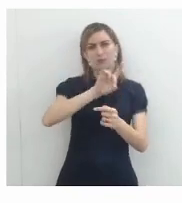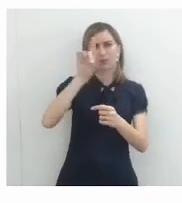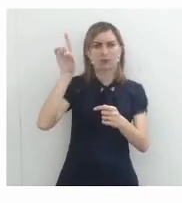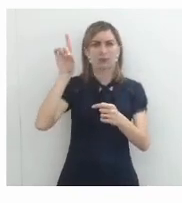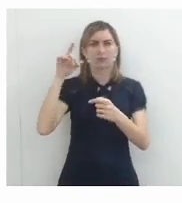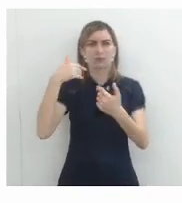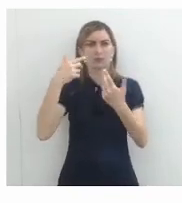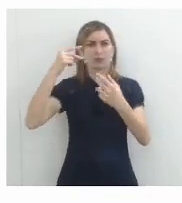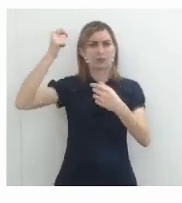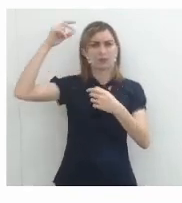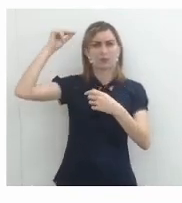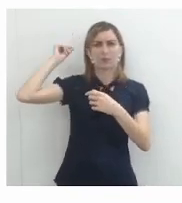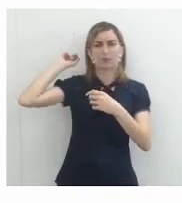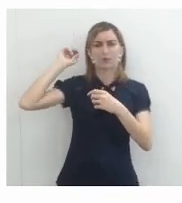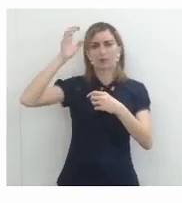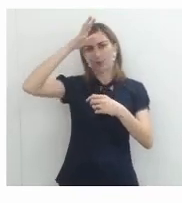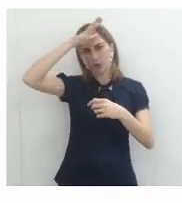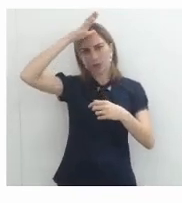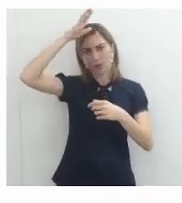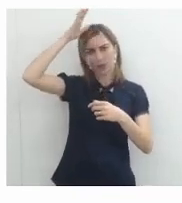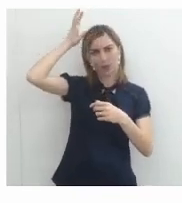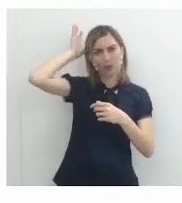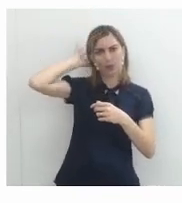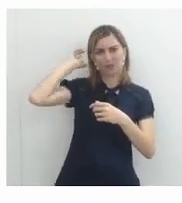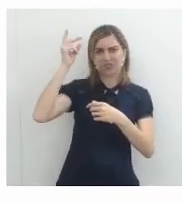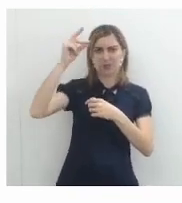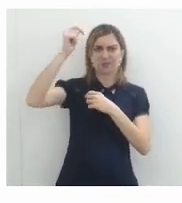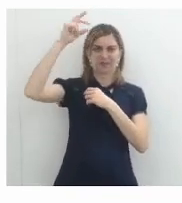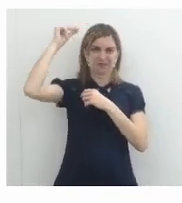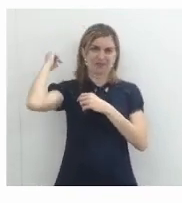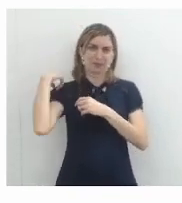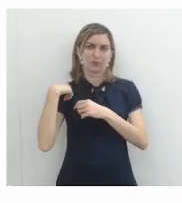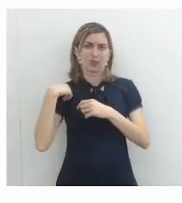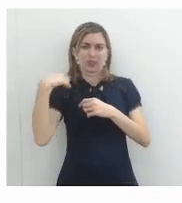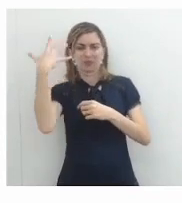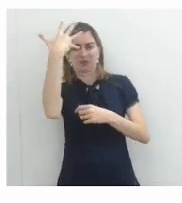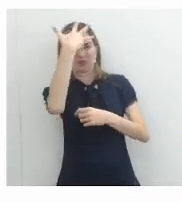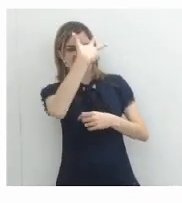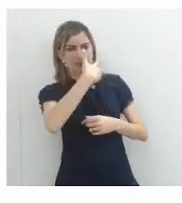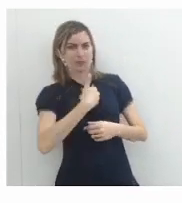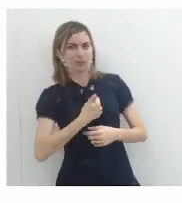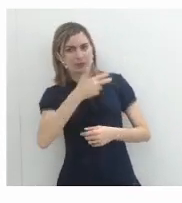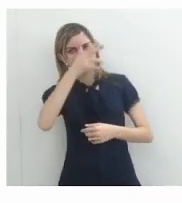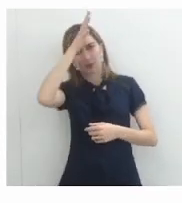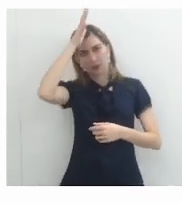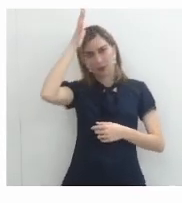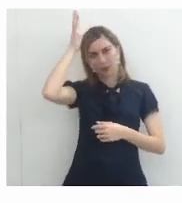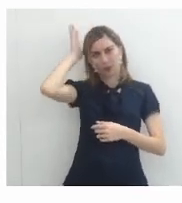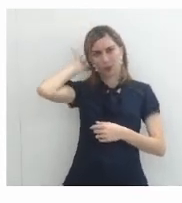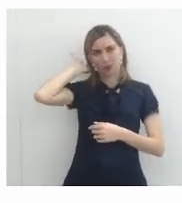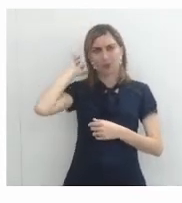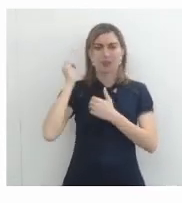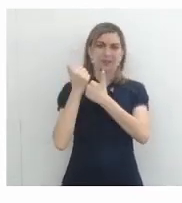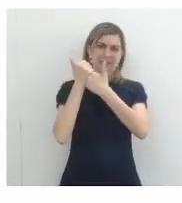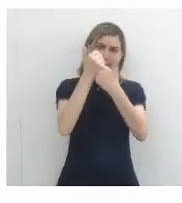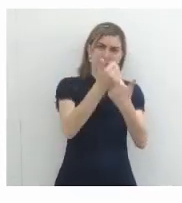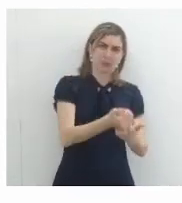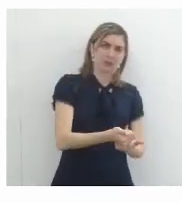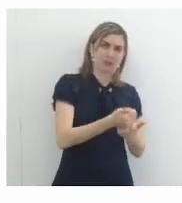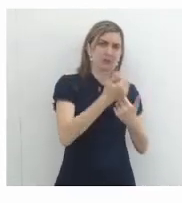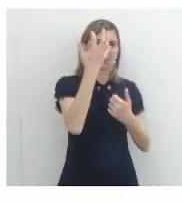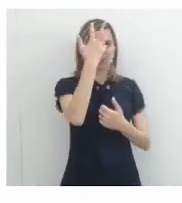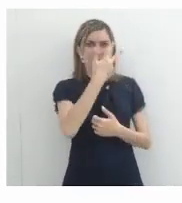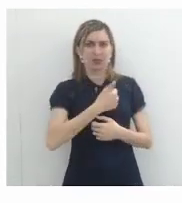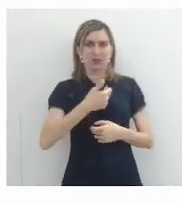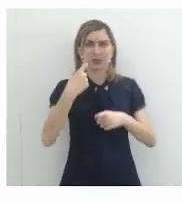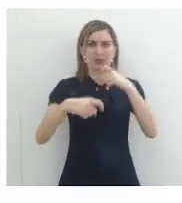Roma antiga, da beleza, da sexualidade e também do amor. Né? Para Roma, Vênus representava isso, beleza,